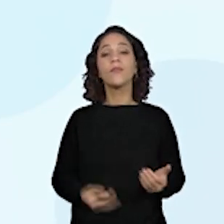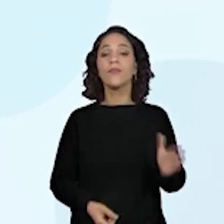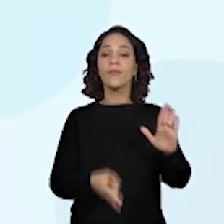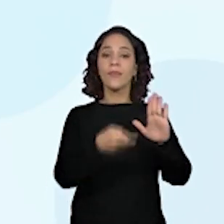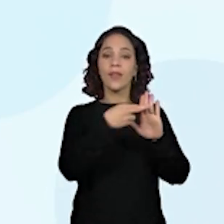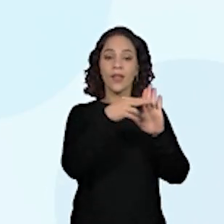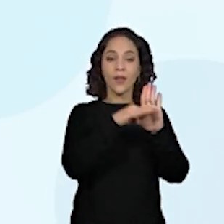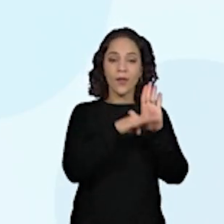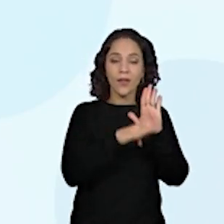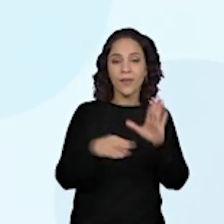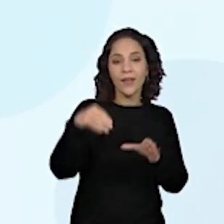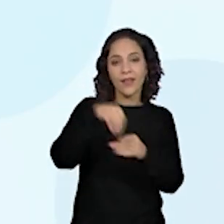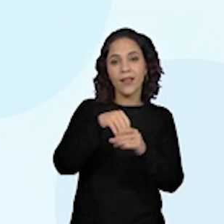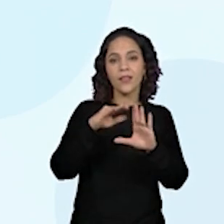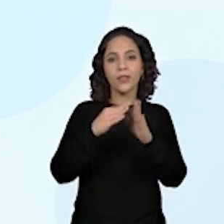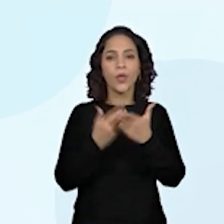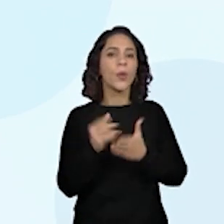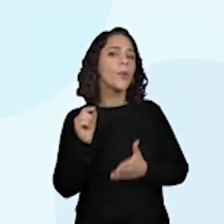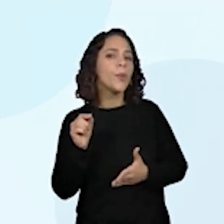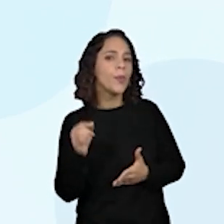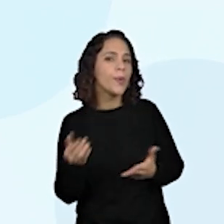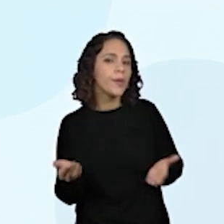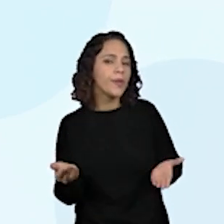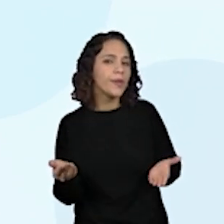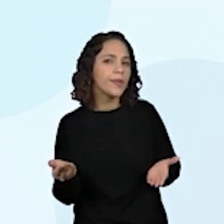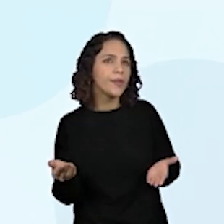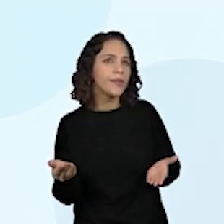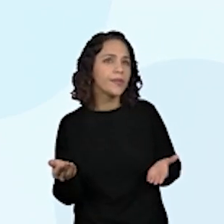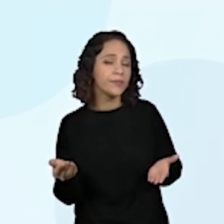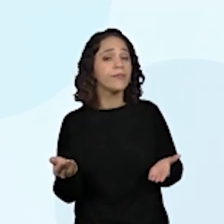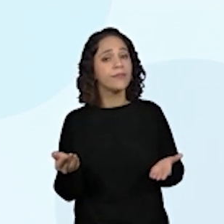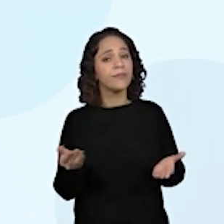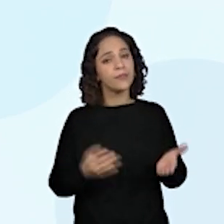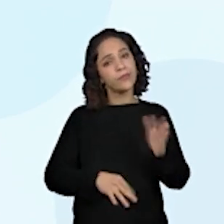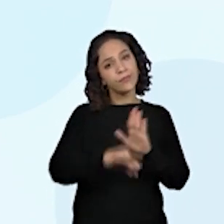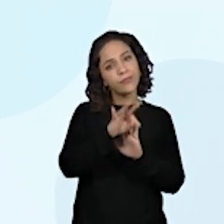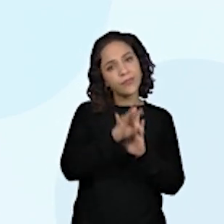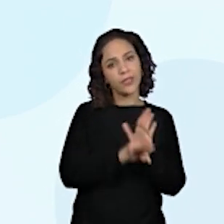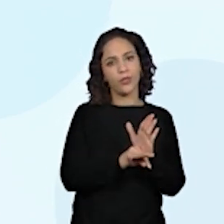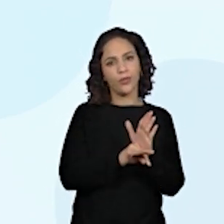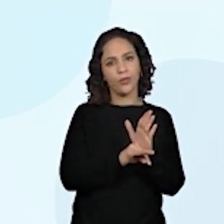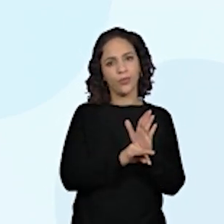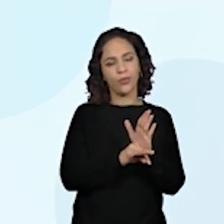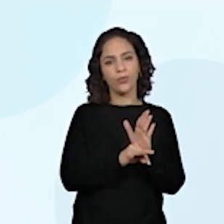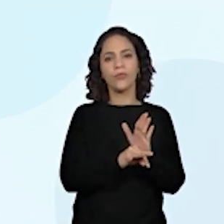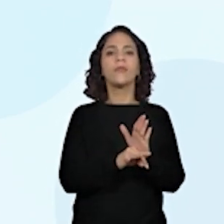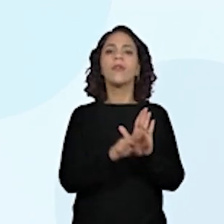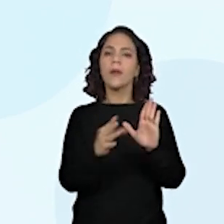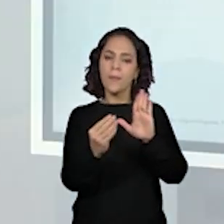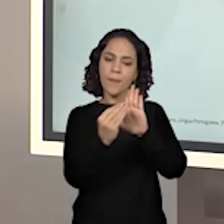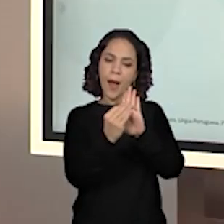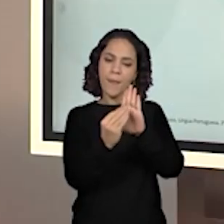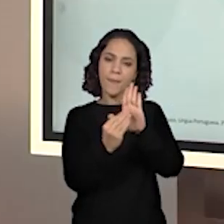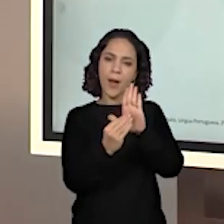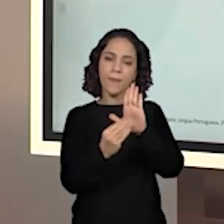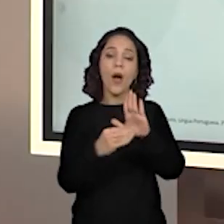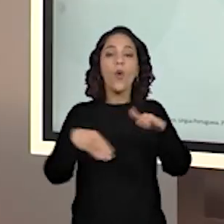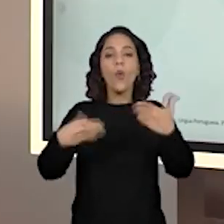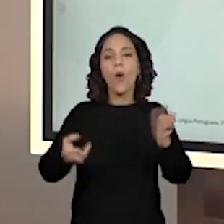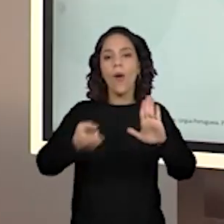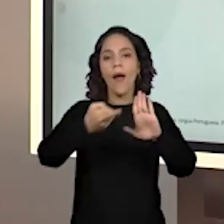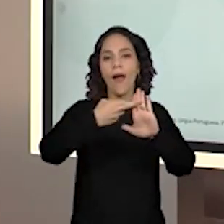de uma escola? Ora, professor, é um texto que reúne as regras